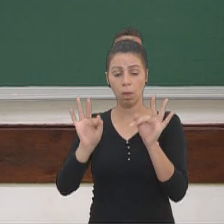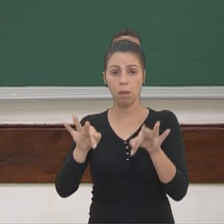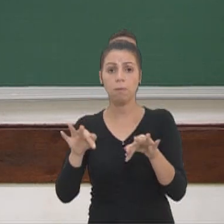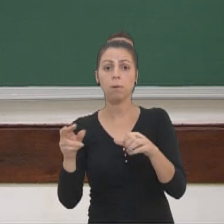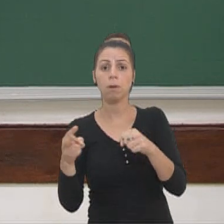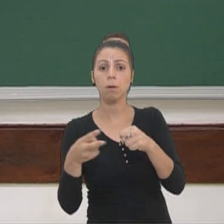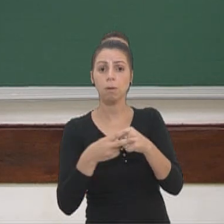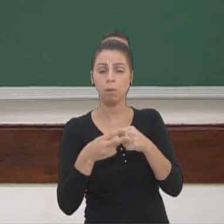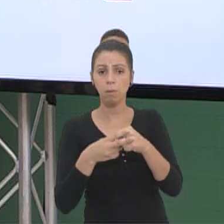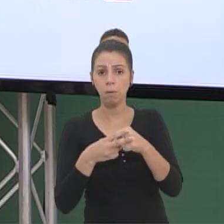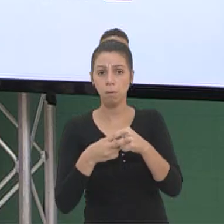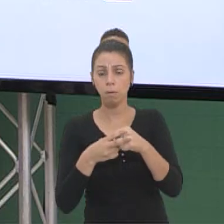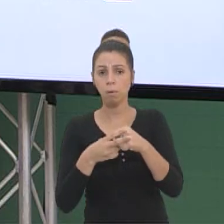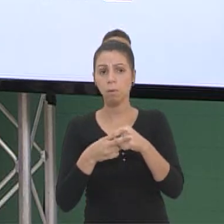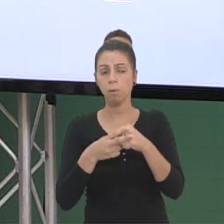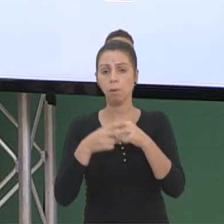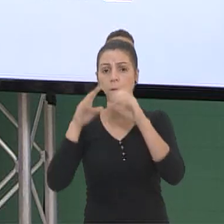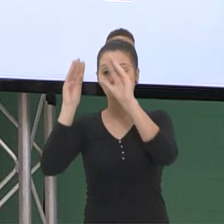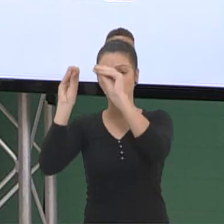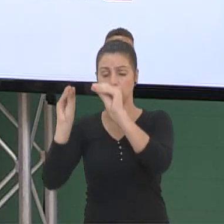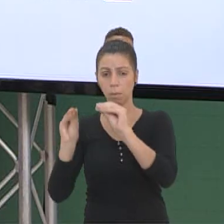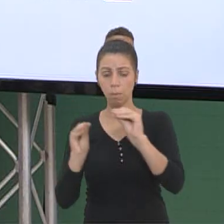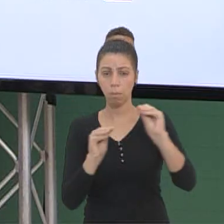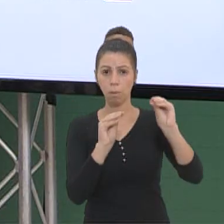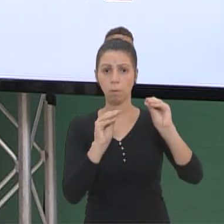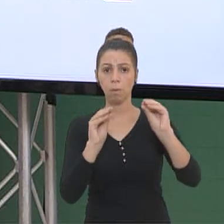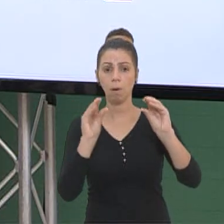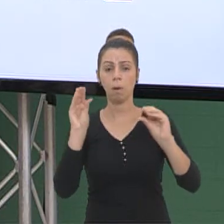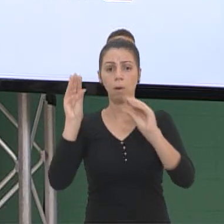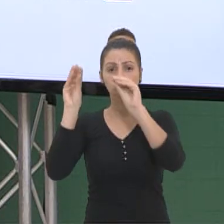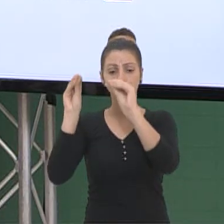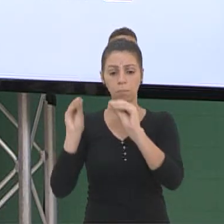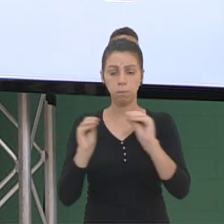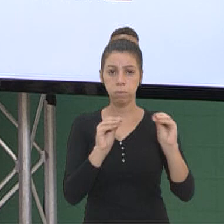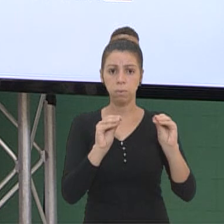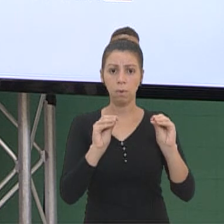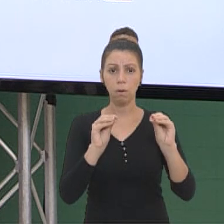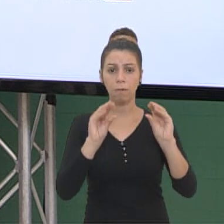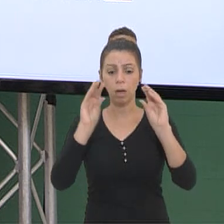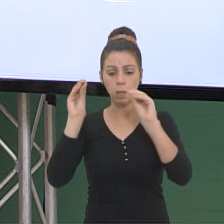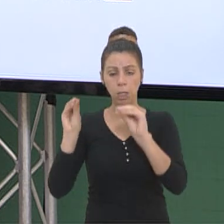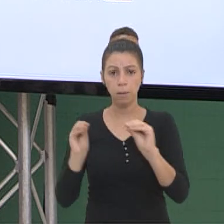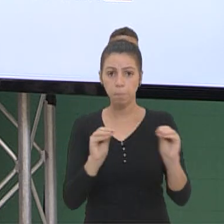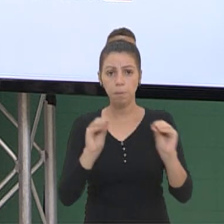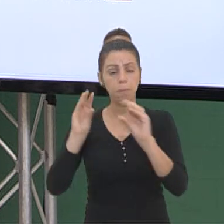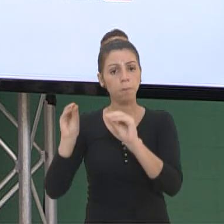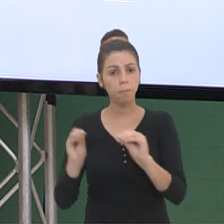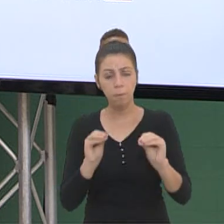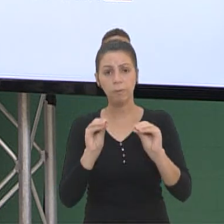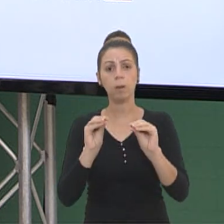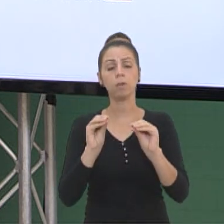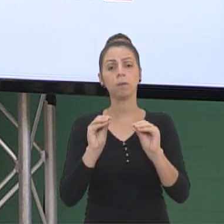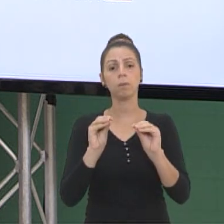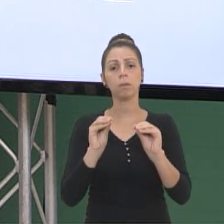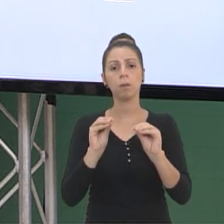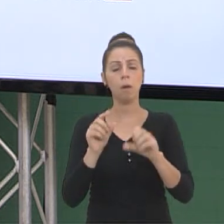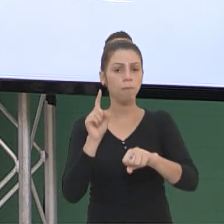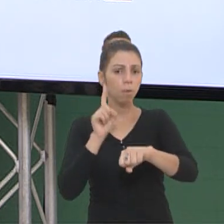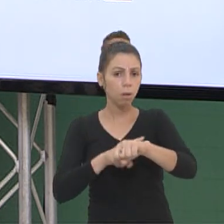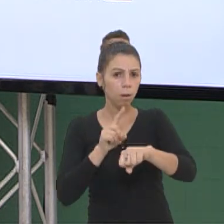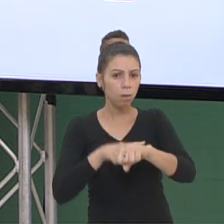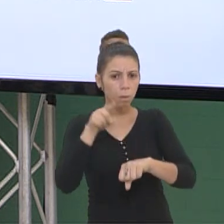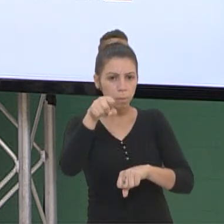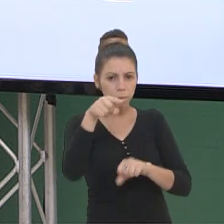caso hablar, e daí fazem a substituição de acordo com a pessoa verbal. Vou dar um tempo para